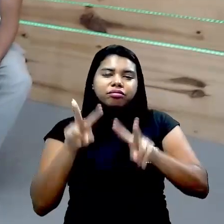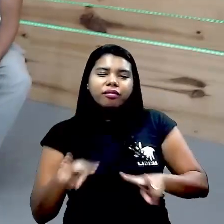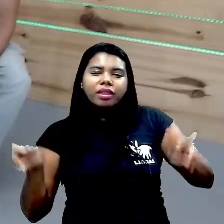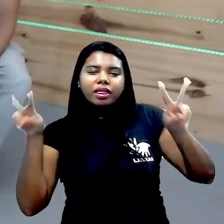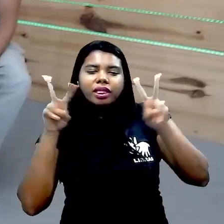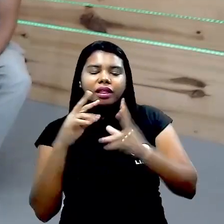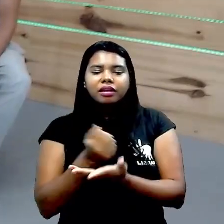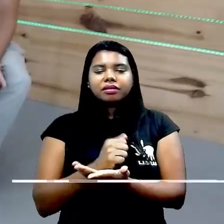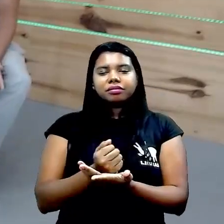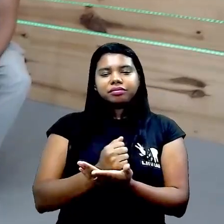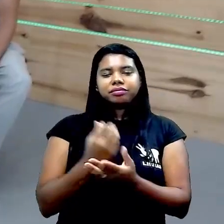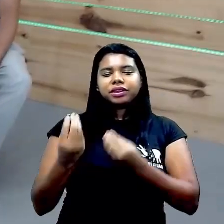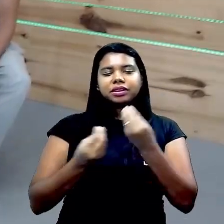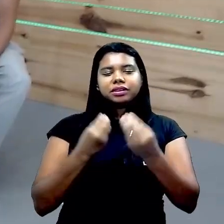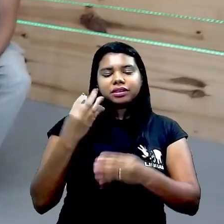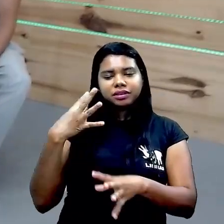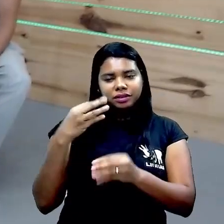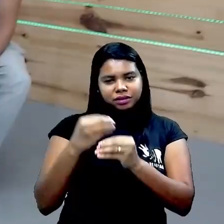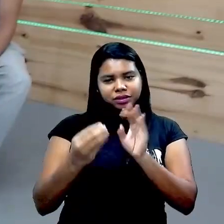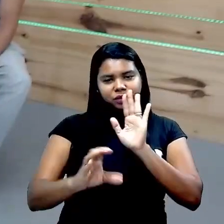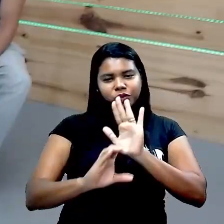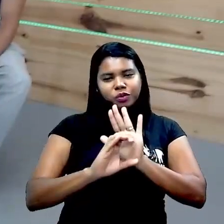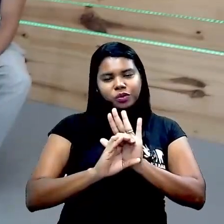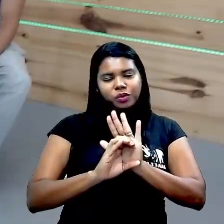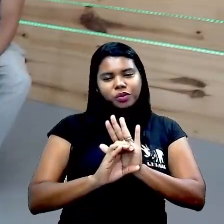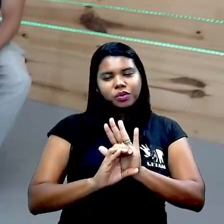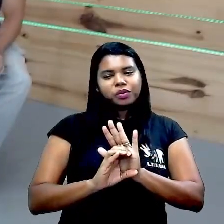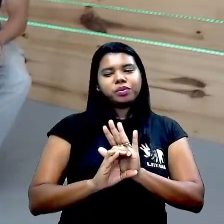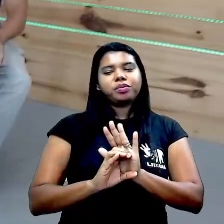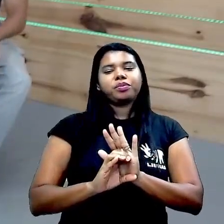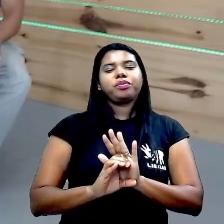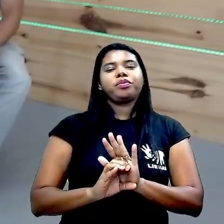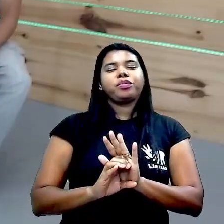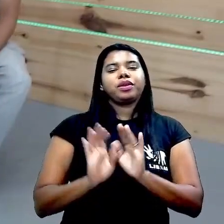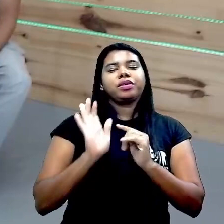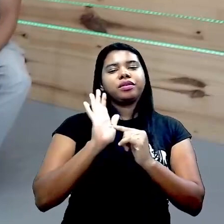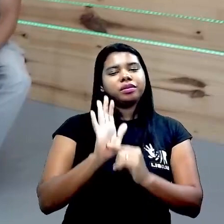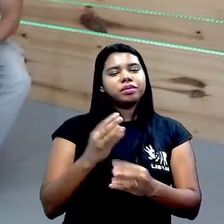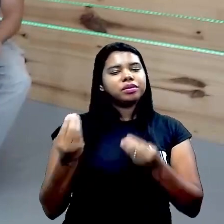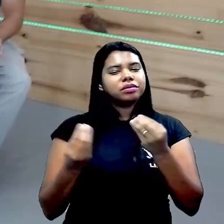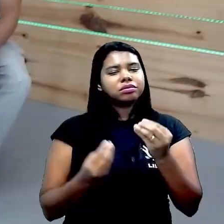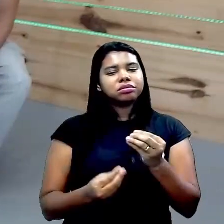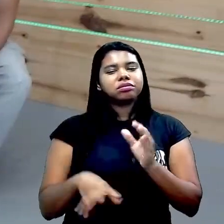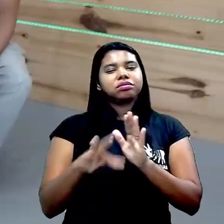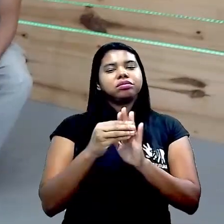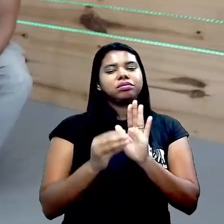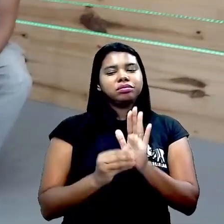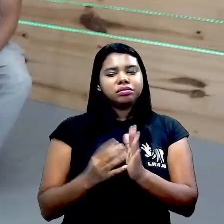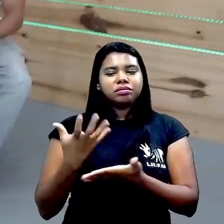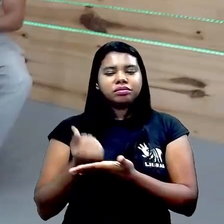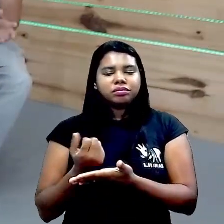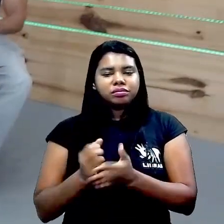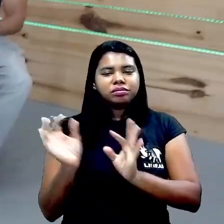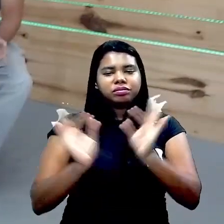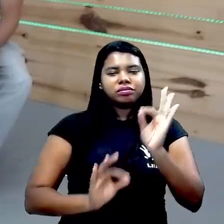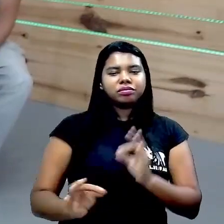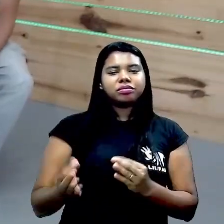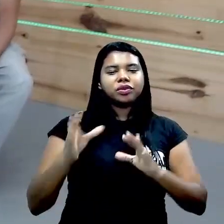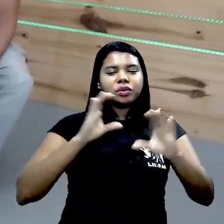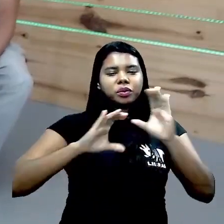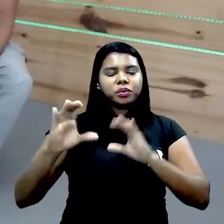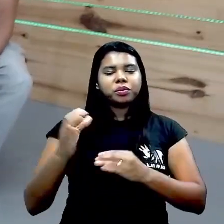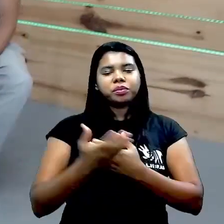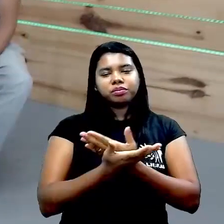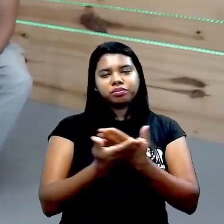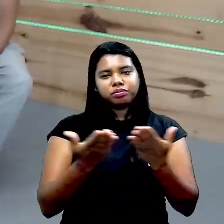visualizar como foi feito esse código. Mas daqui a pouco eu vou mostrar no ambiente como a gente pode programar no Unity de forma bem, como fazer comunicação